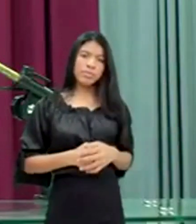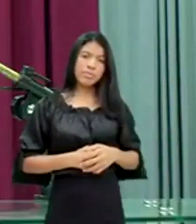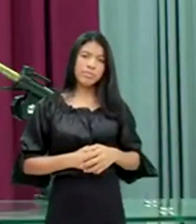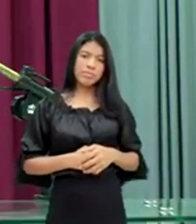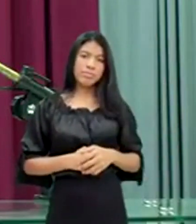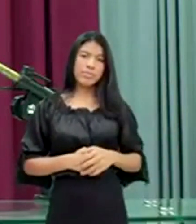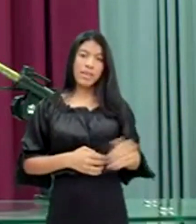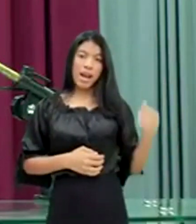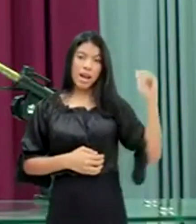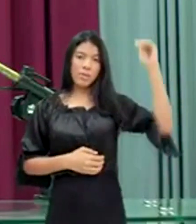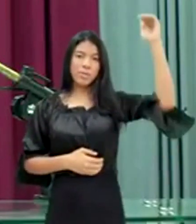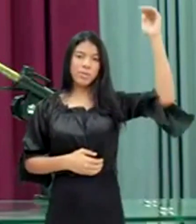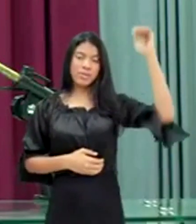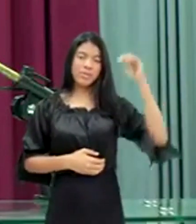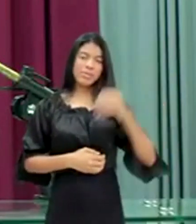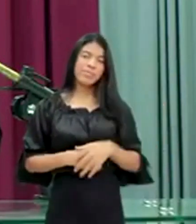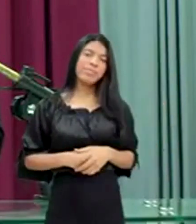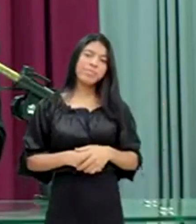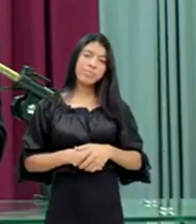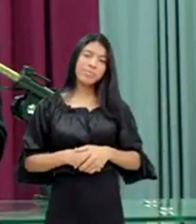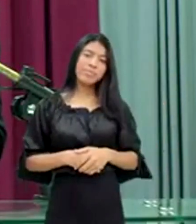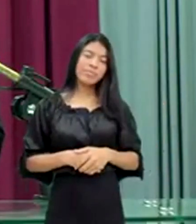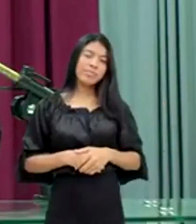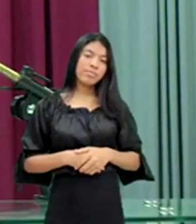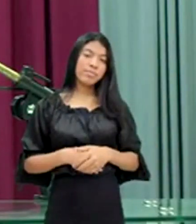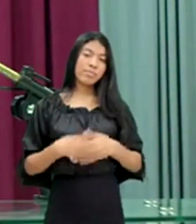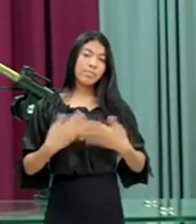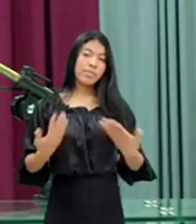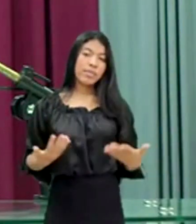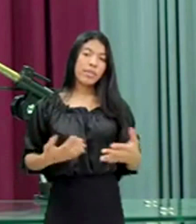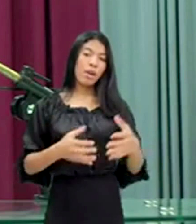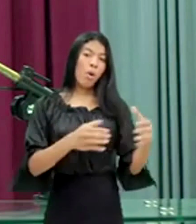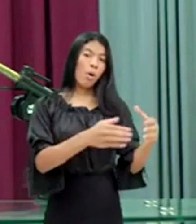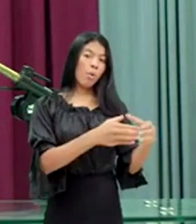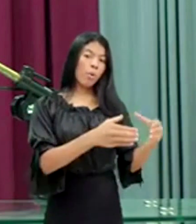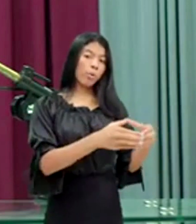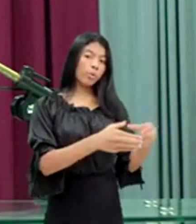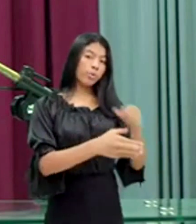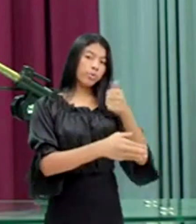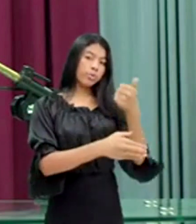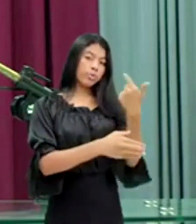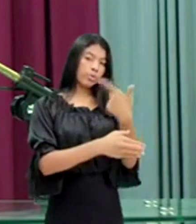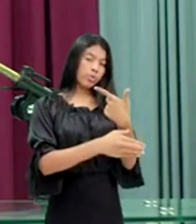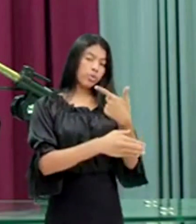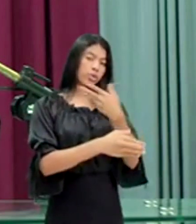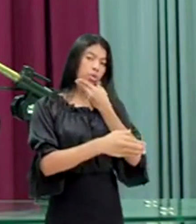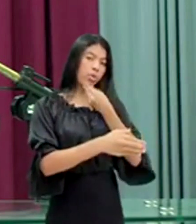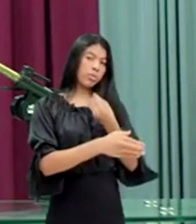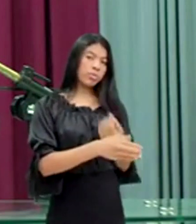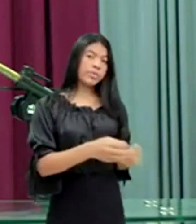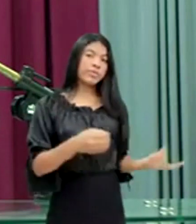E, meus amados irmãos, os 12 espias regressam.